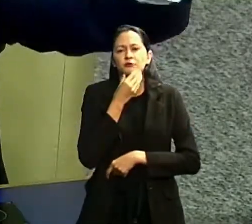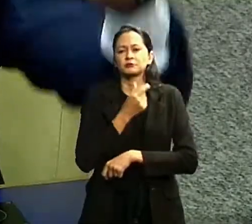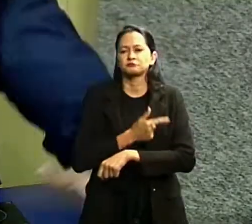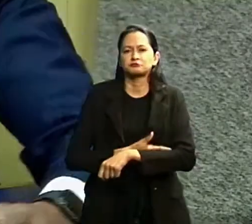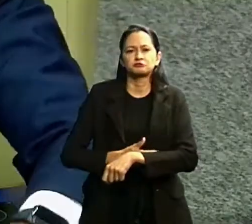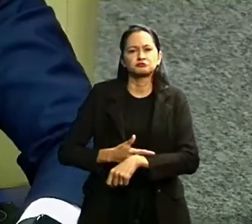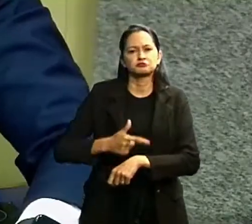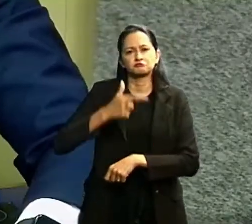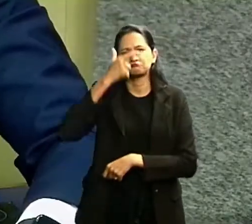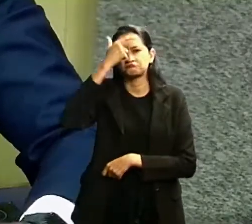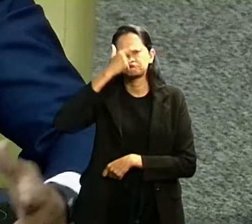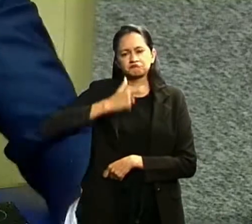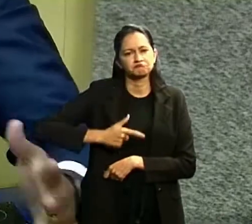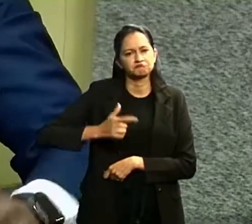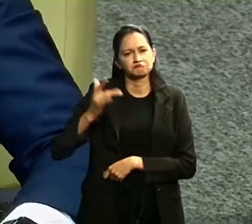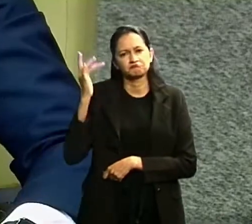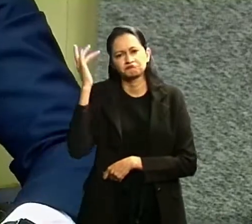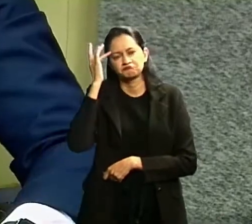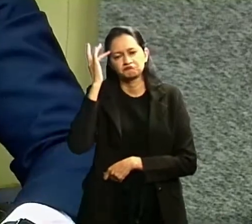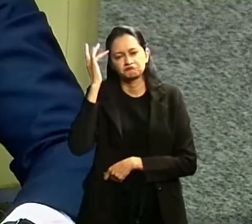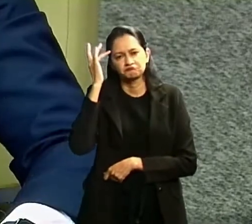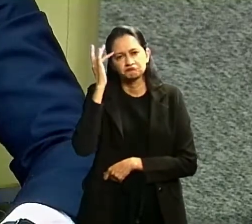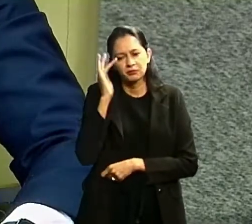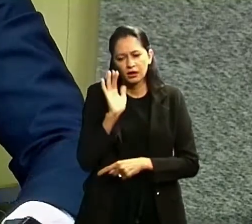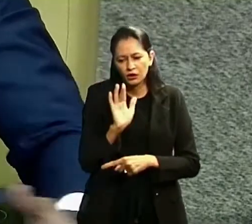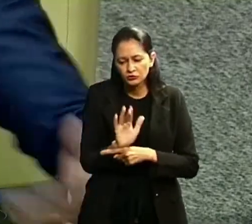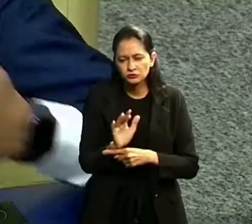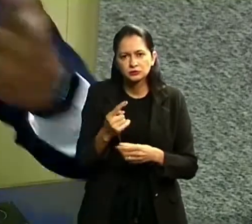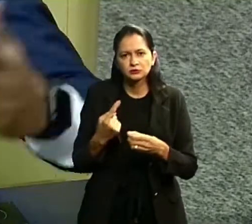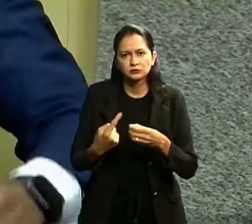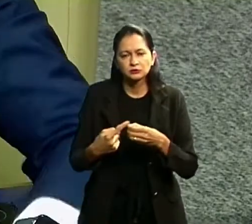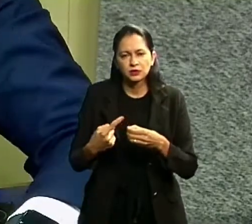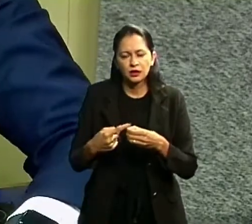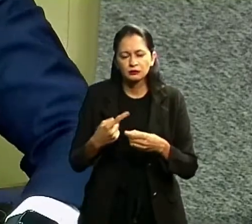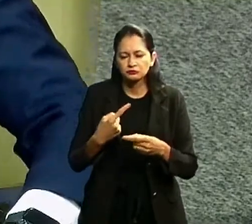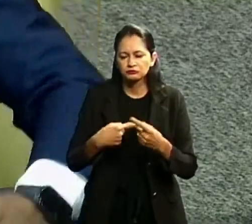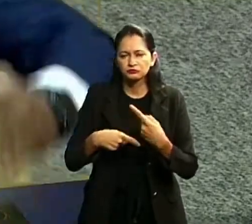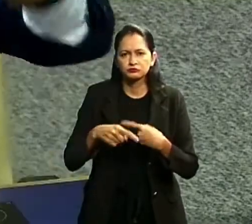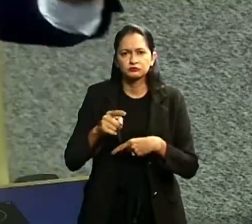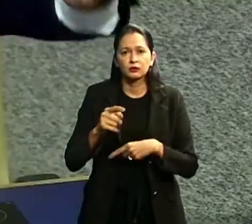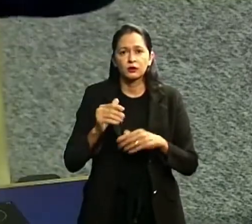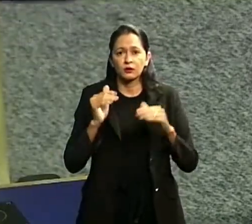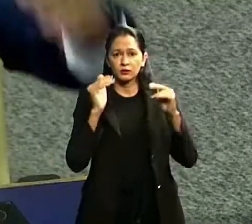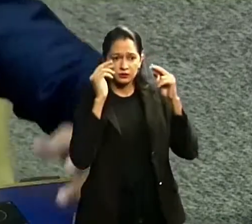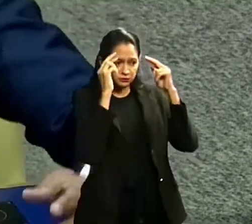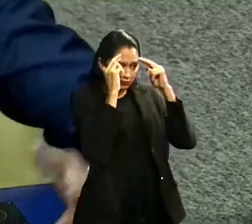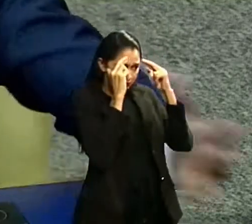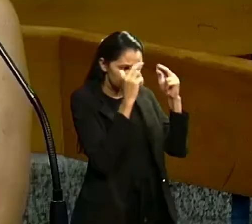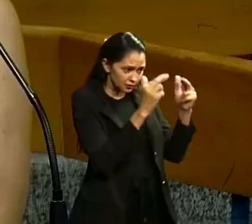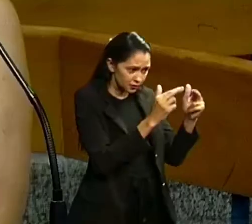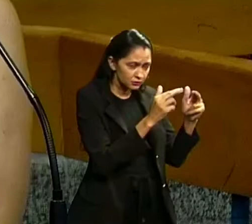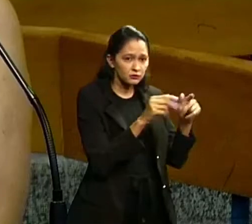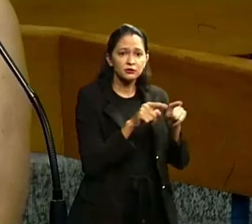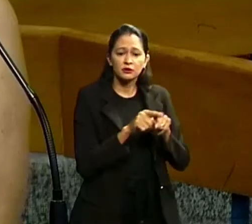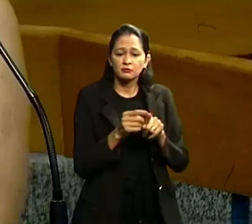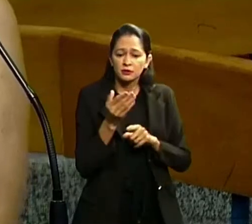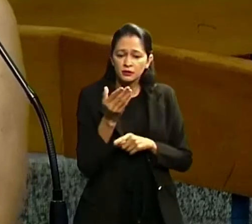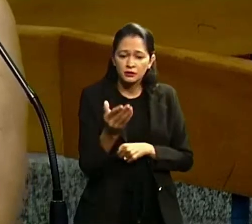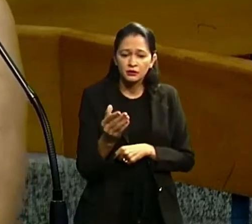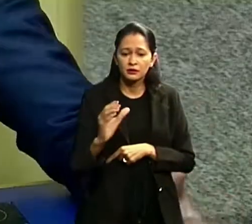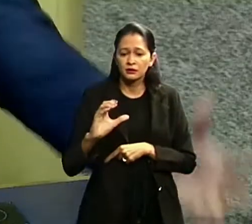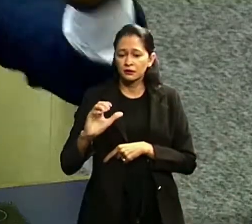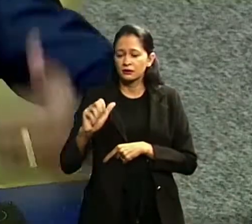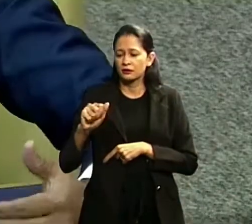é uma pessoa que tem trabalhado pelo município de Aparecida de Goiânia e tem o meu respeito, como também a vereadora Camila tem o meu